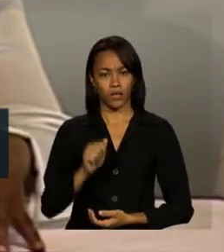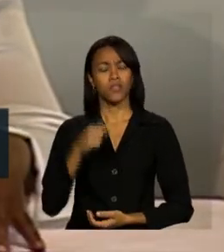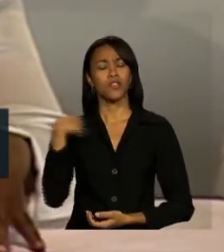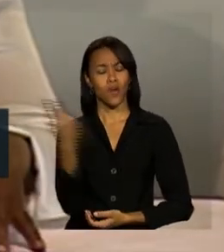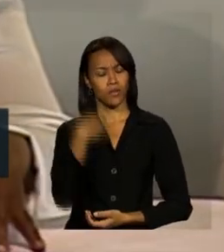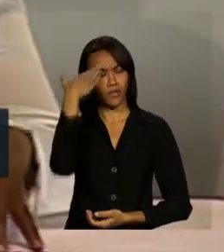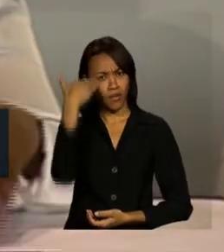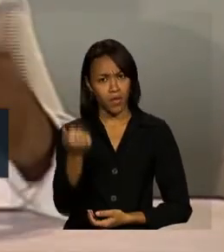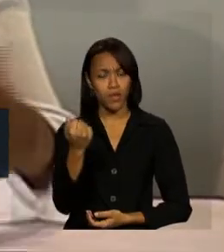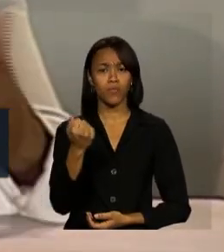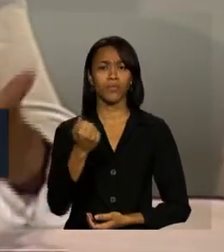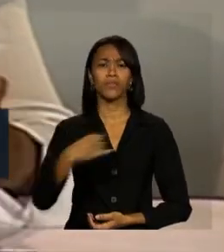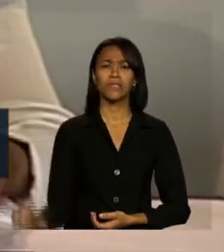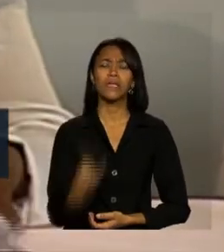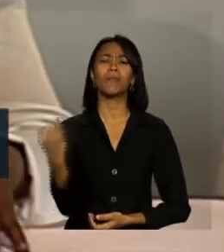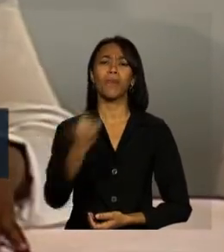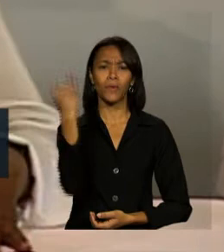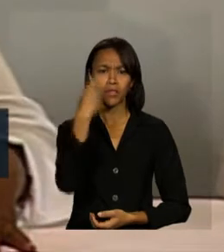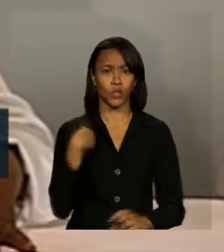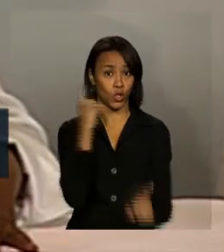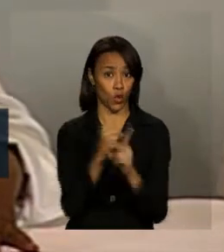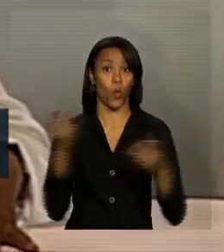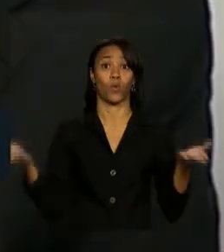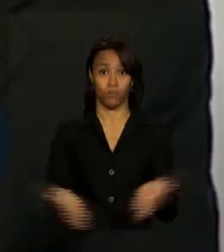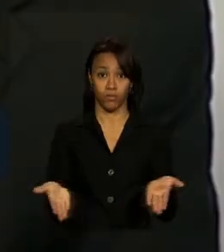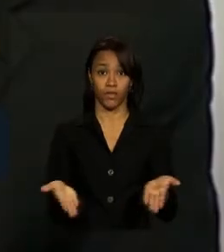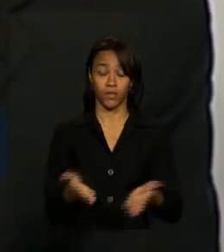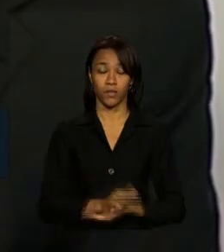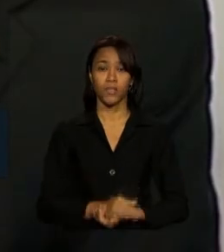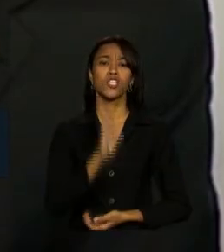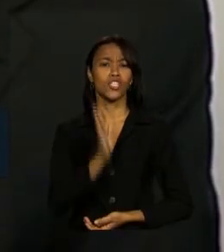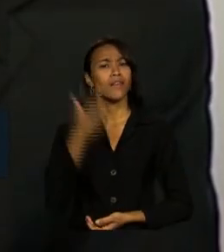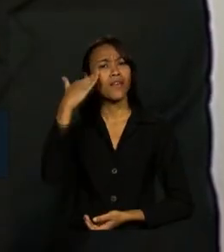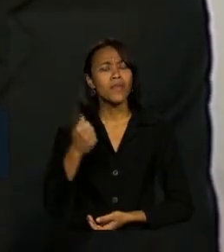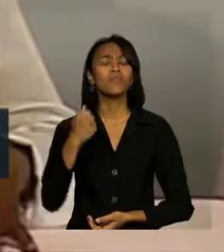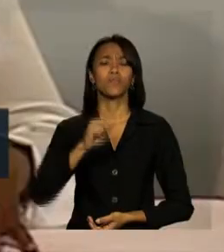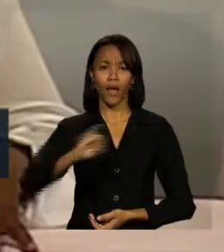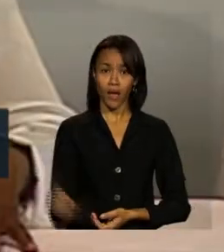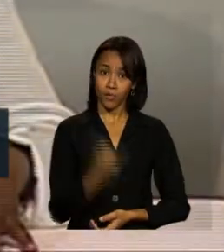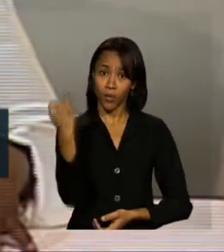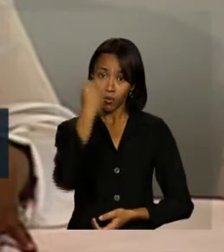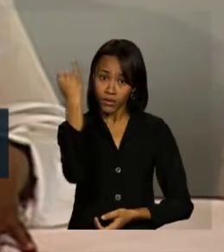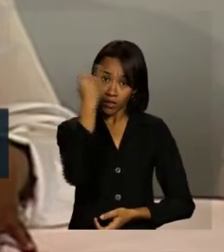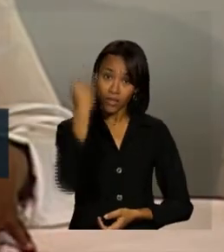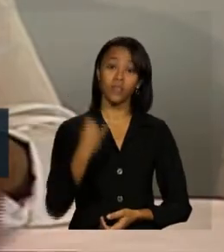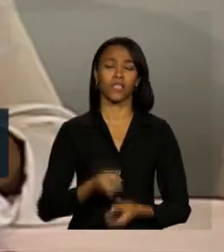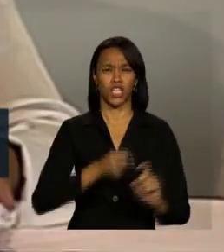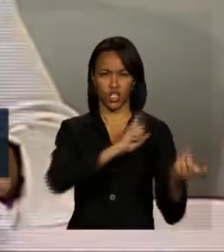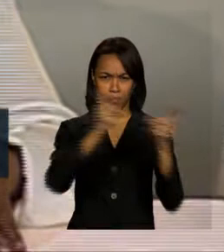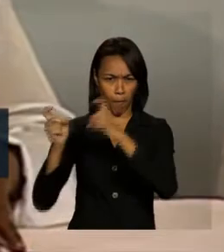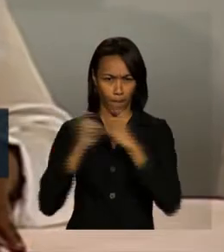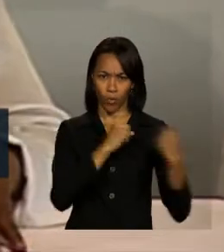sabemos da importância deste nosso encontro aqui, sabemos da importância da construção das políticas